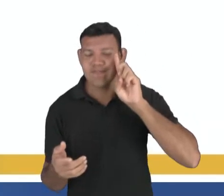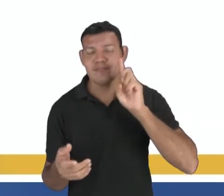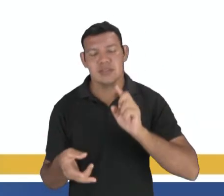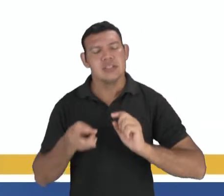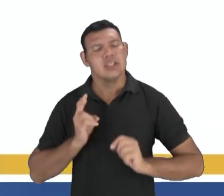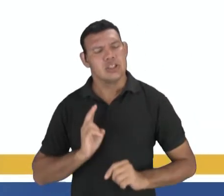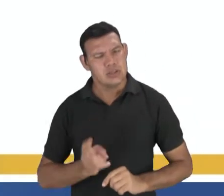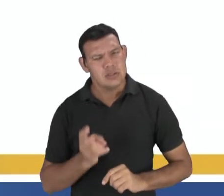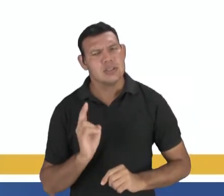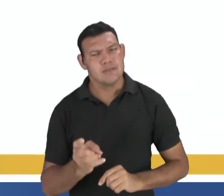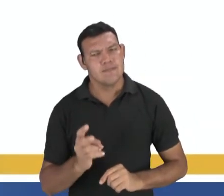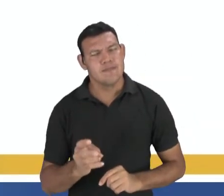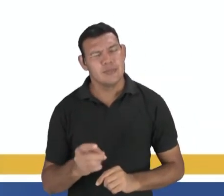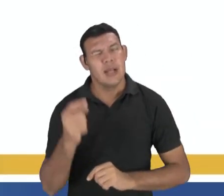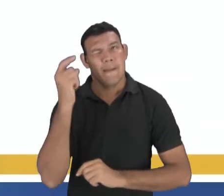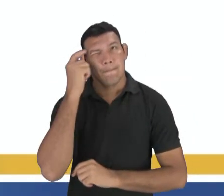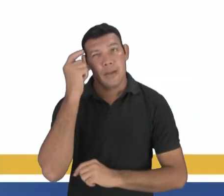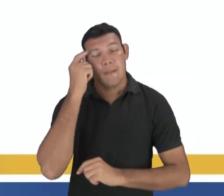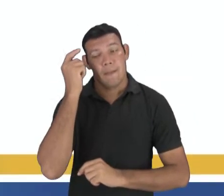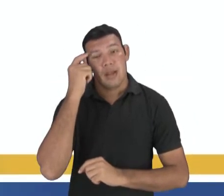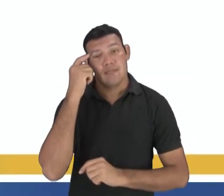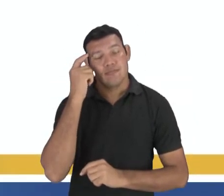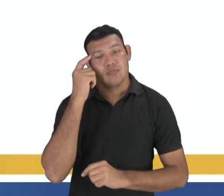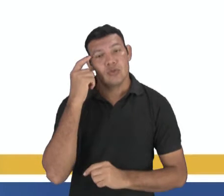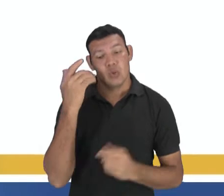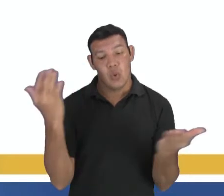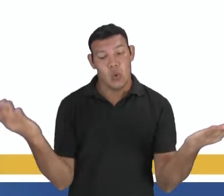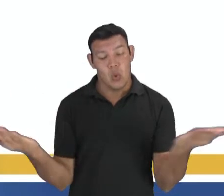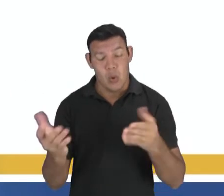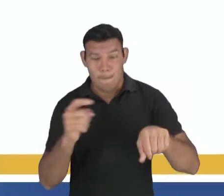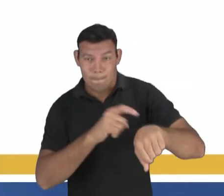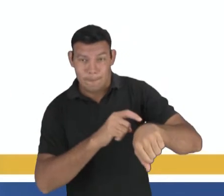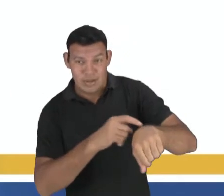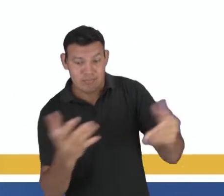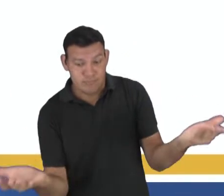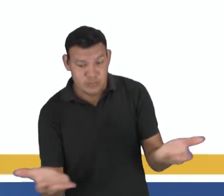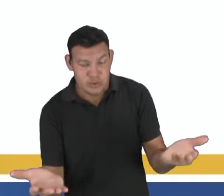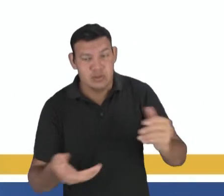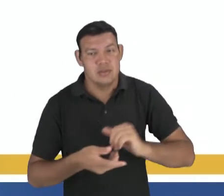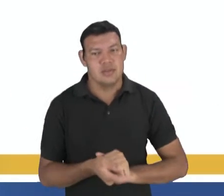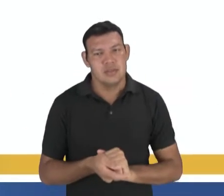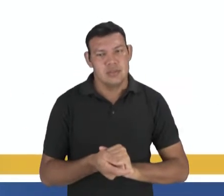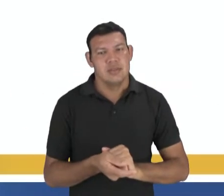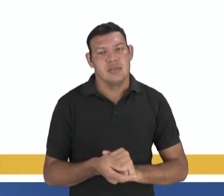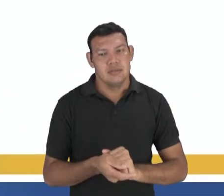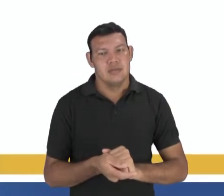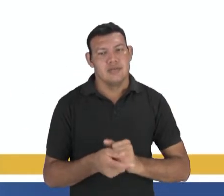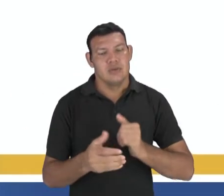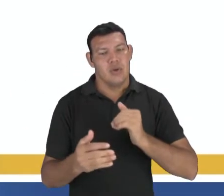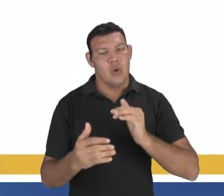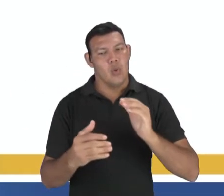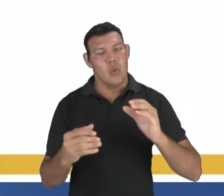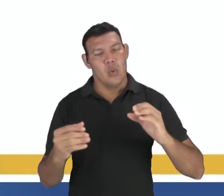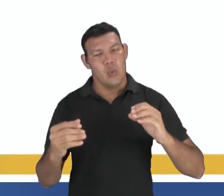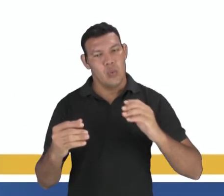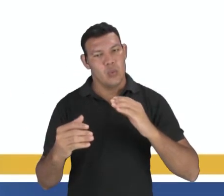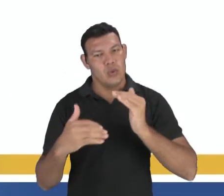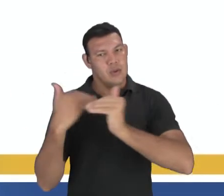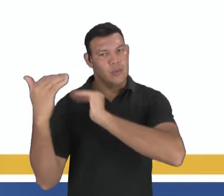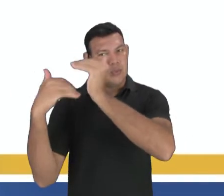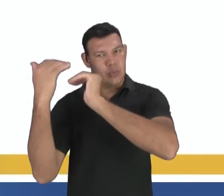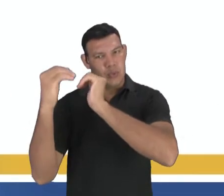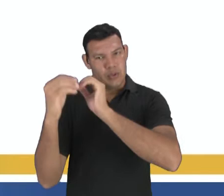deve ser refletida sempre, principalmente nos nossos dias atuais, em que o avanço da